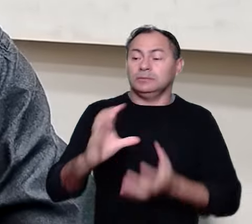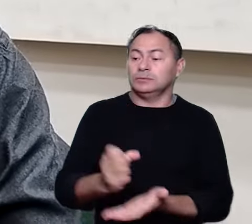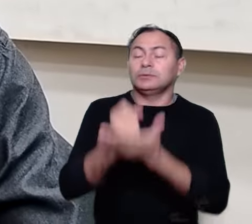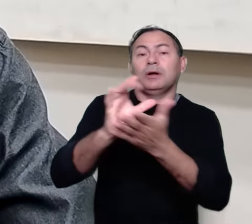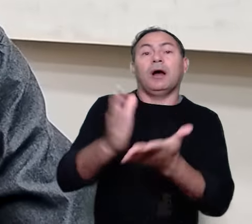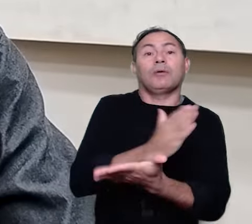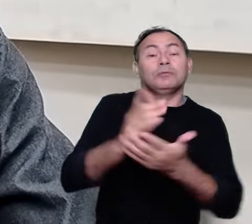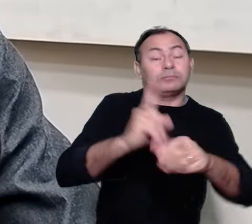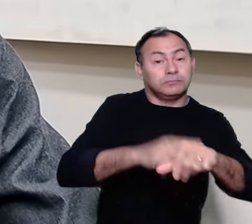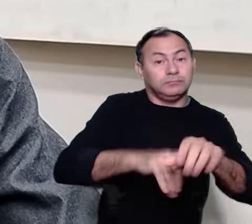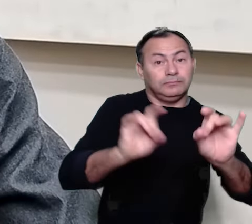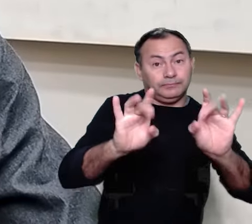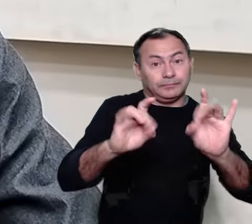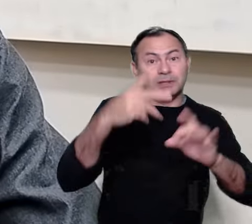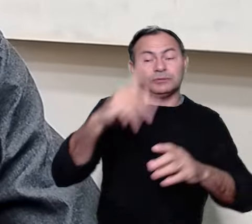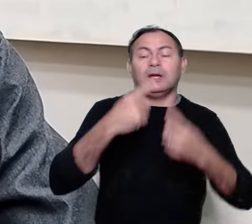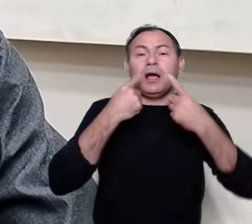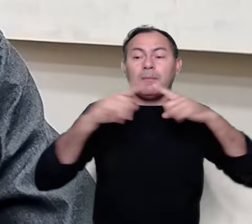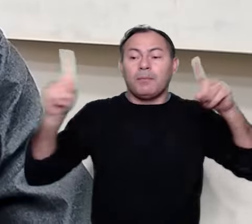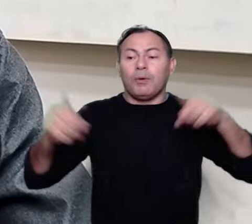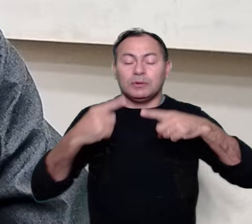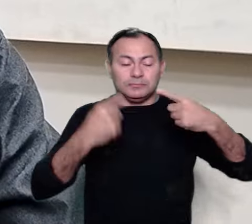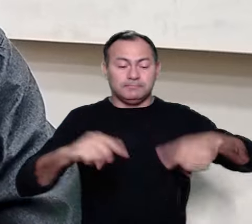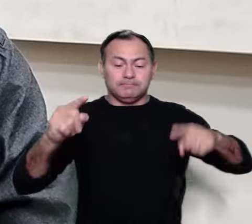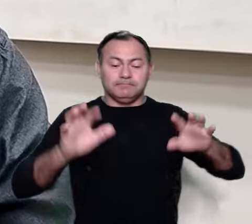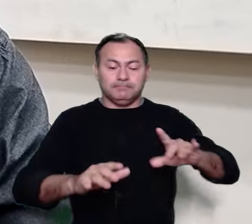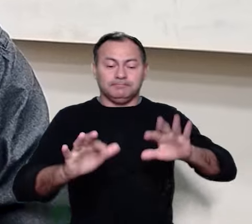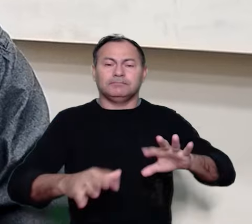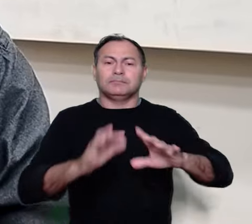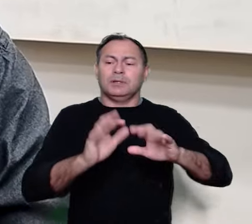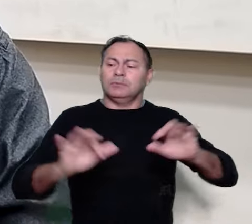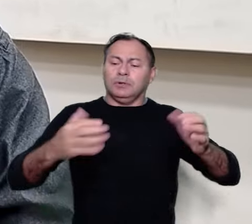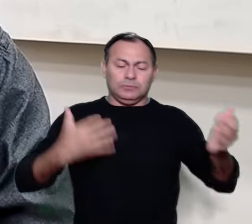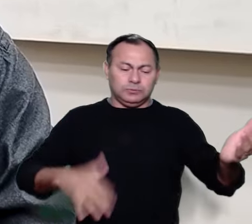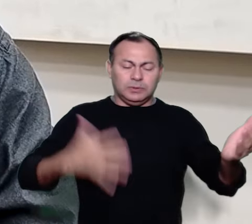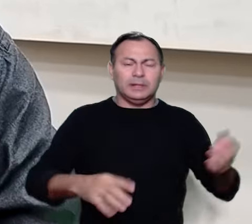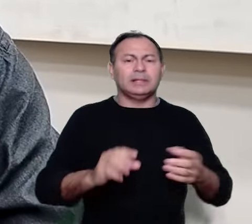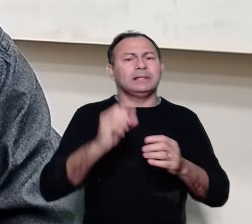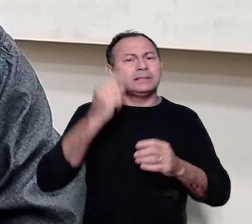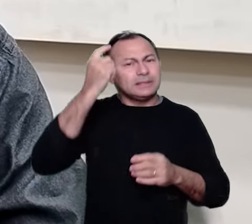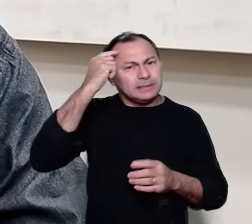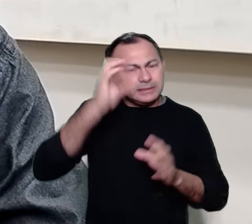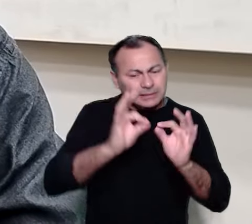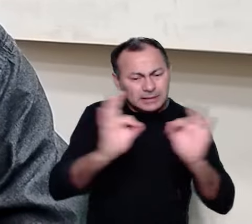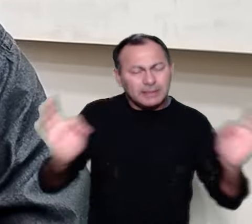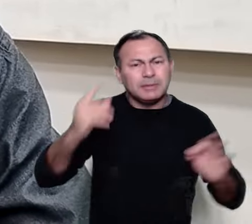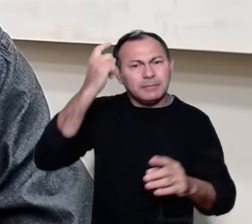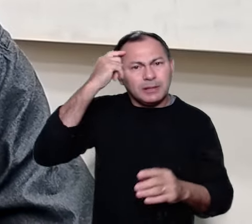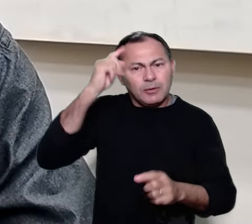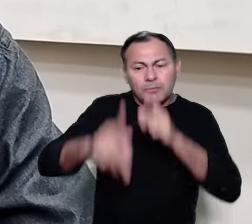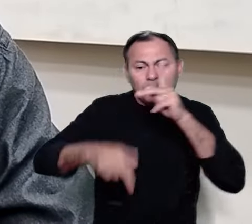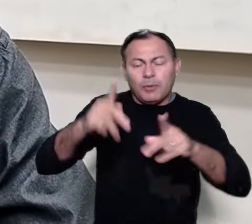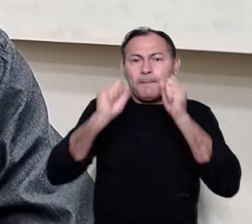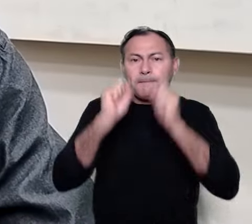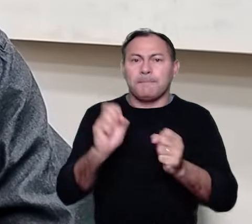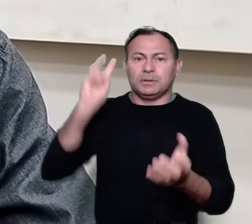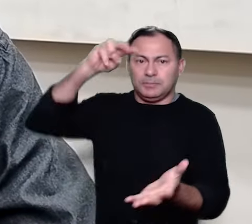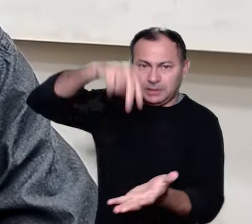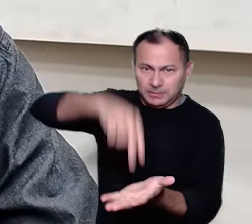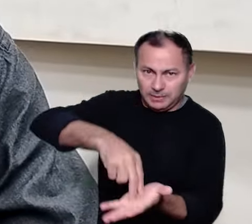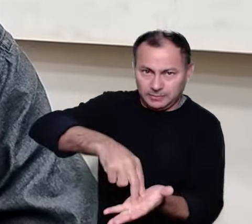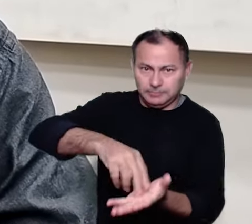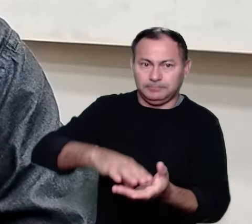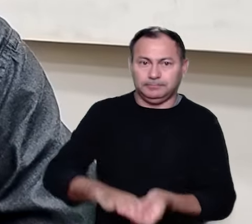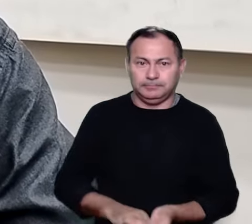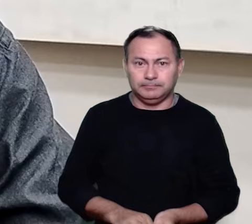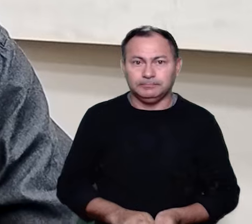Ainda, salvo exceções, suas melodias são relativamente simples, pensadas para que o